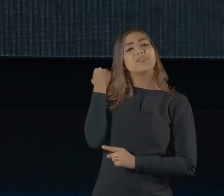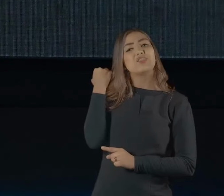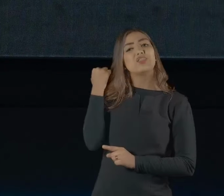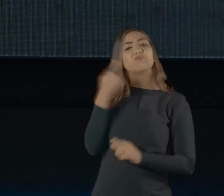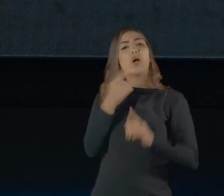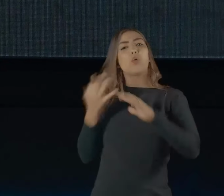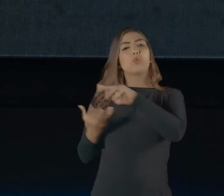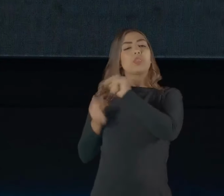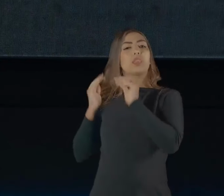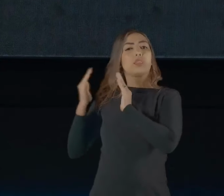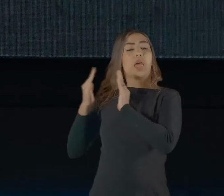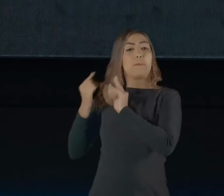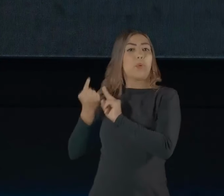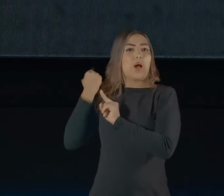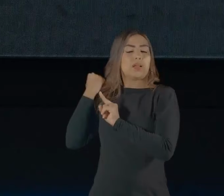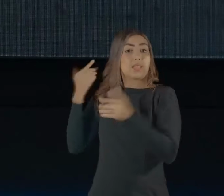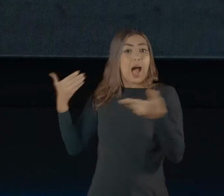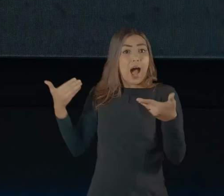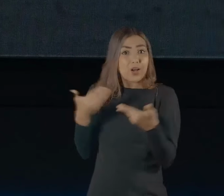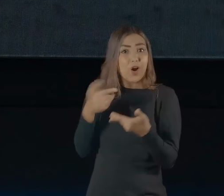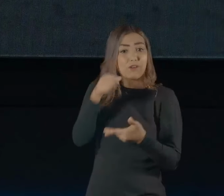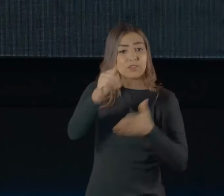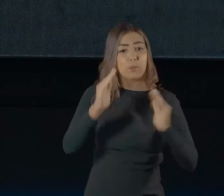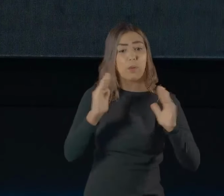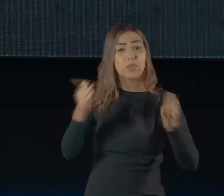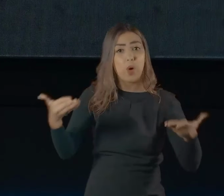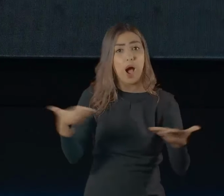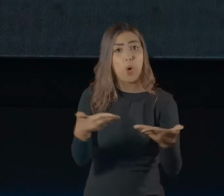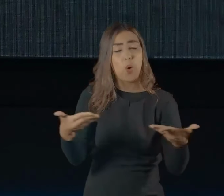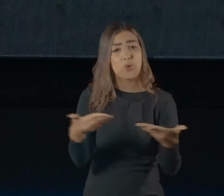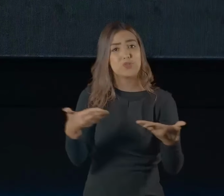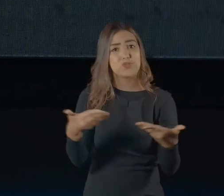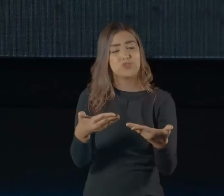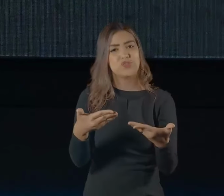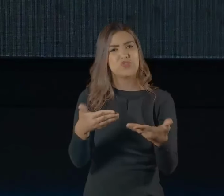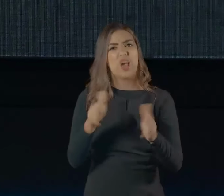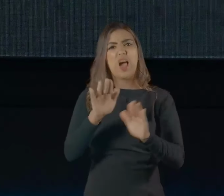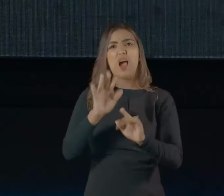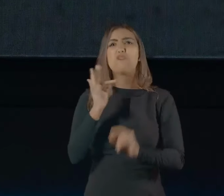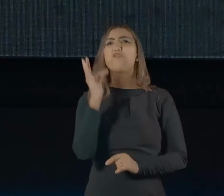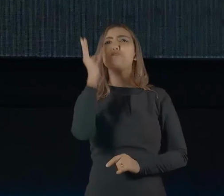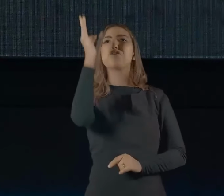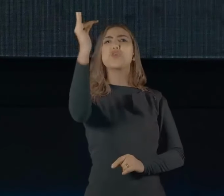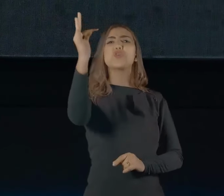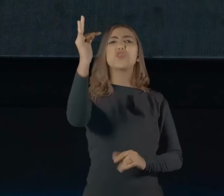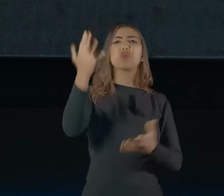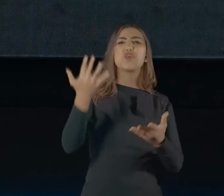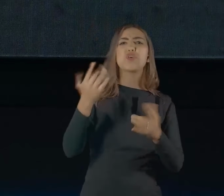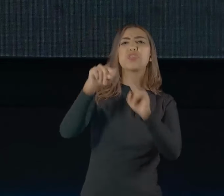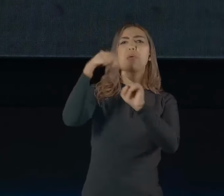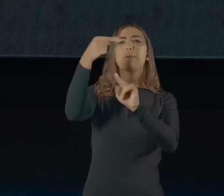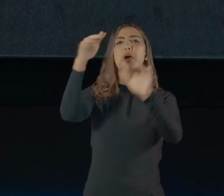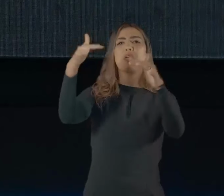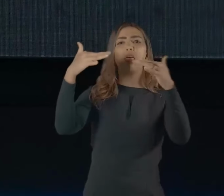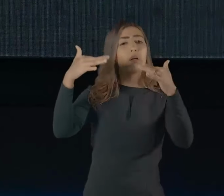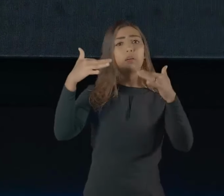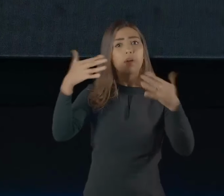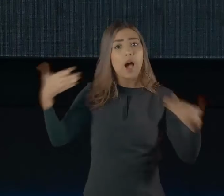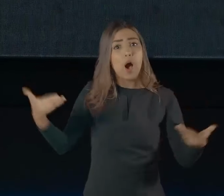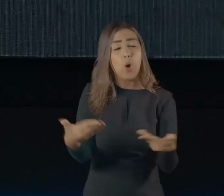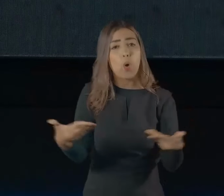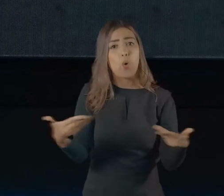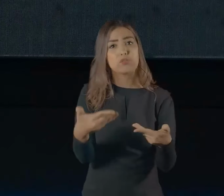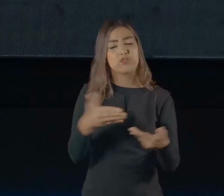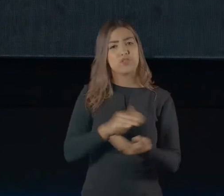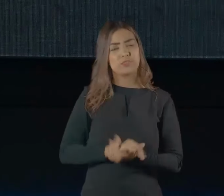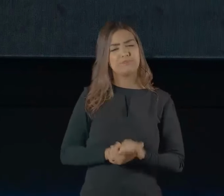sua. O seu chamado, portanto, é para essa geração, não é para a próxima. Tudo bem, é verdade que muitos